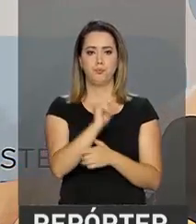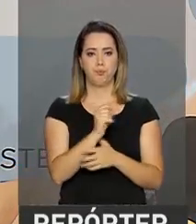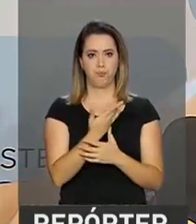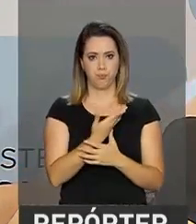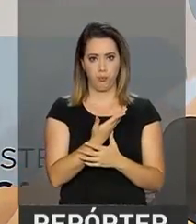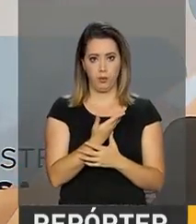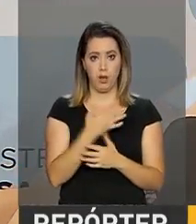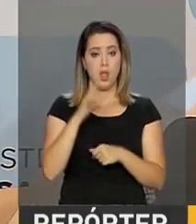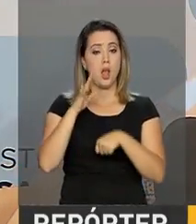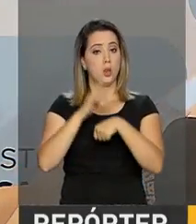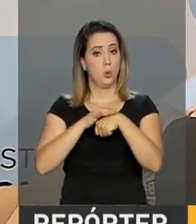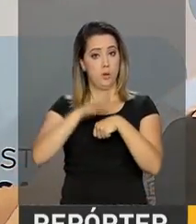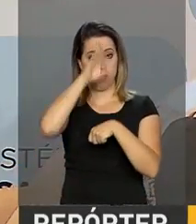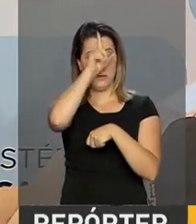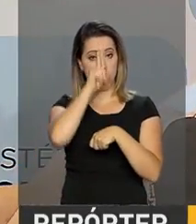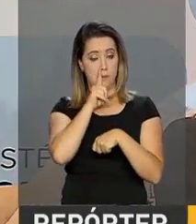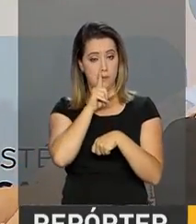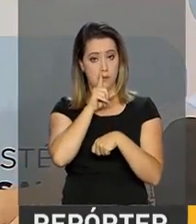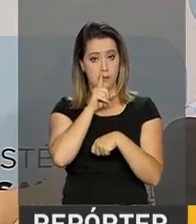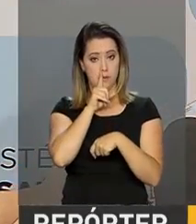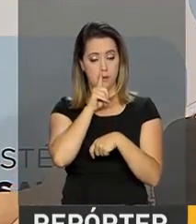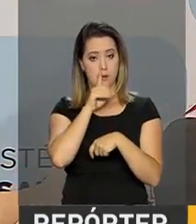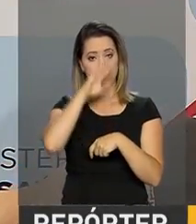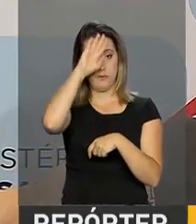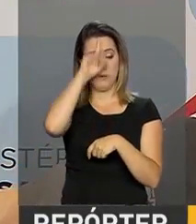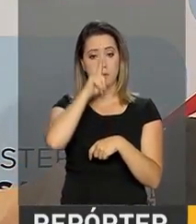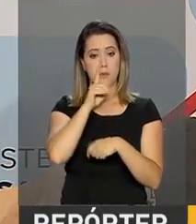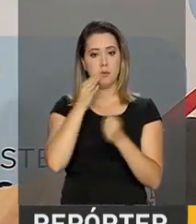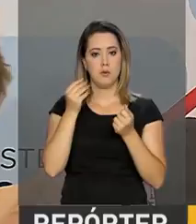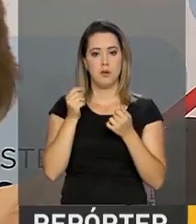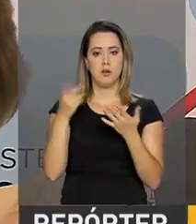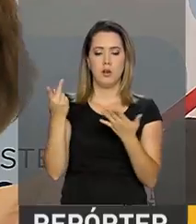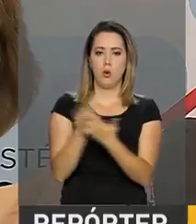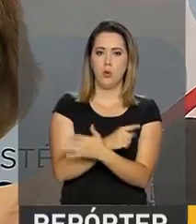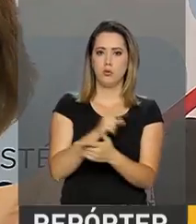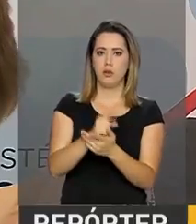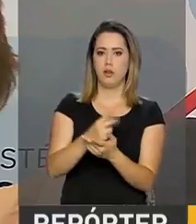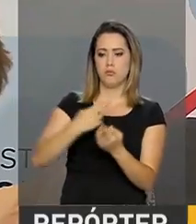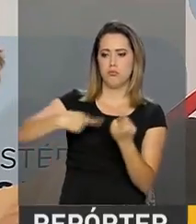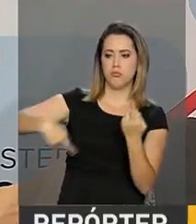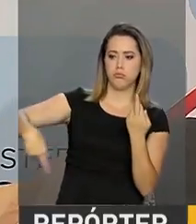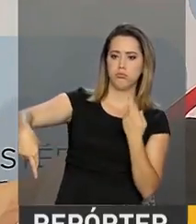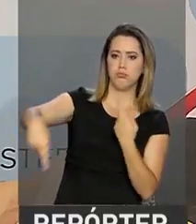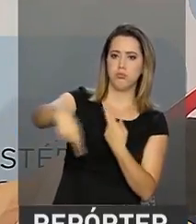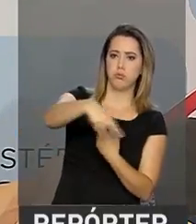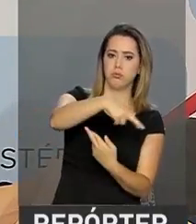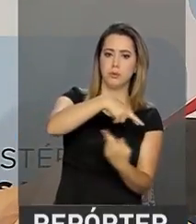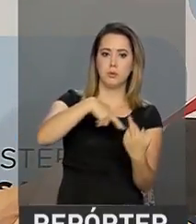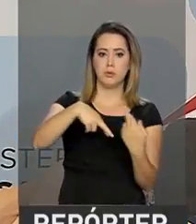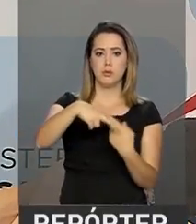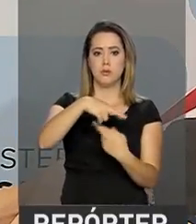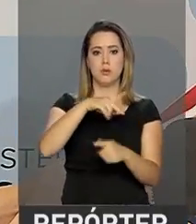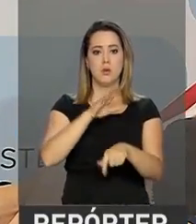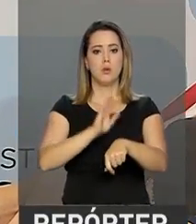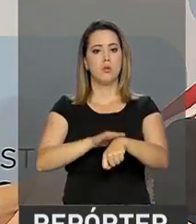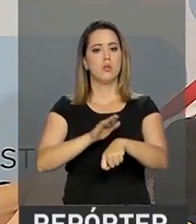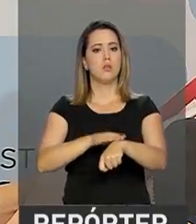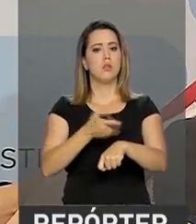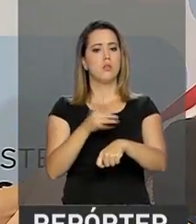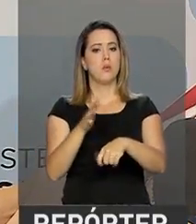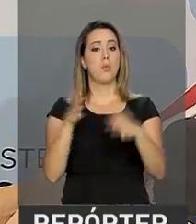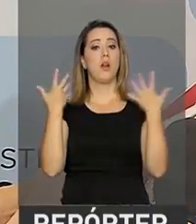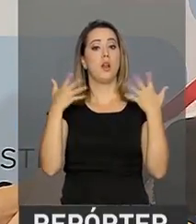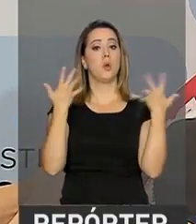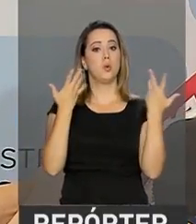amarela é uma doença que se comporta insultos que são cíclicos lá é principalmente a vontade da doença é na época de do